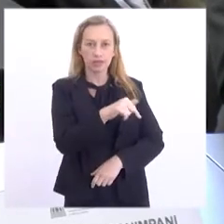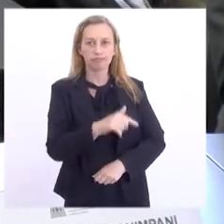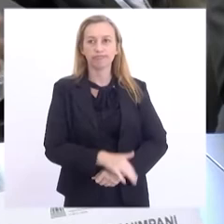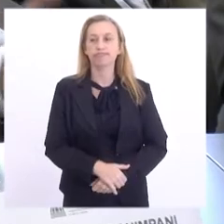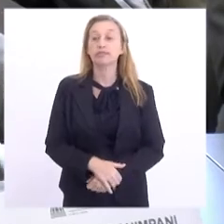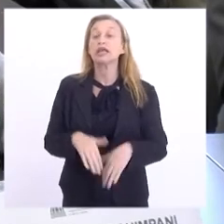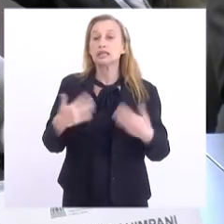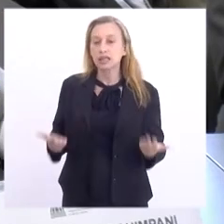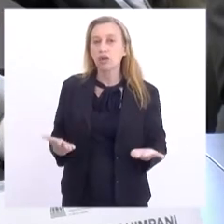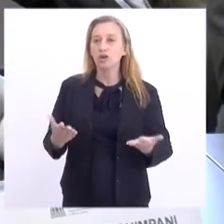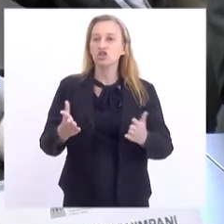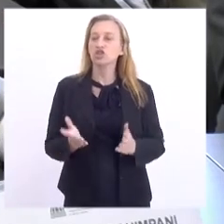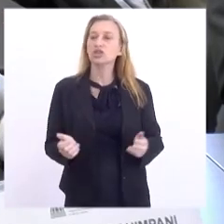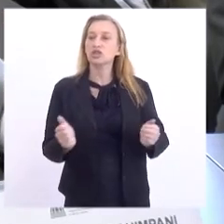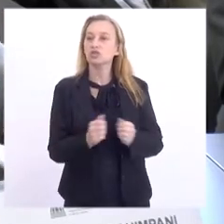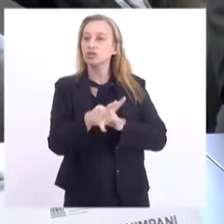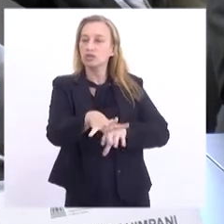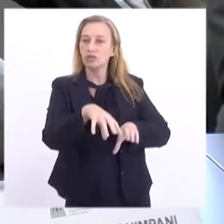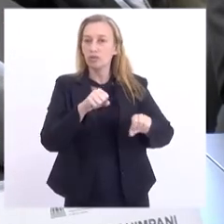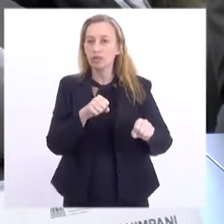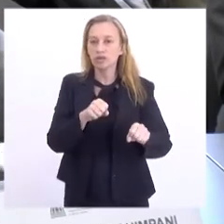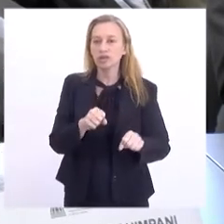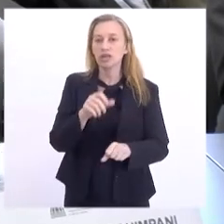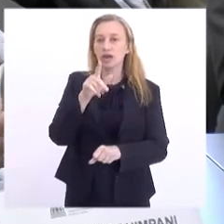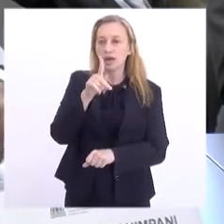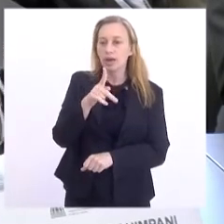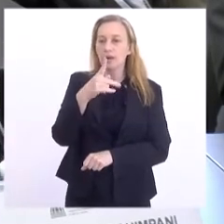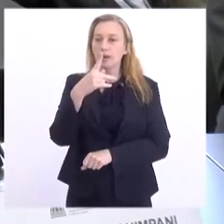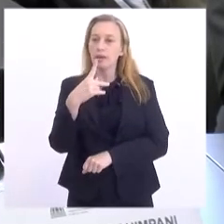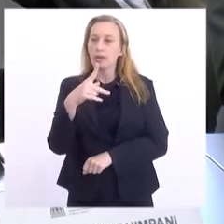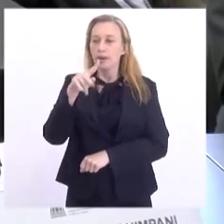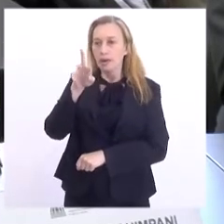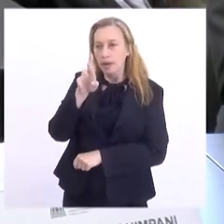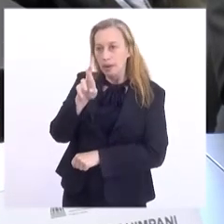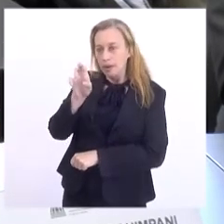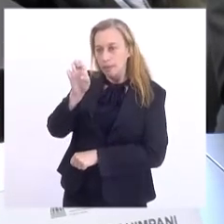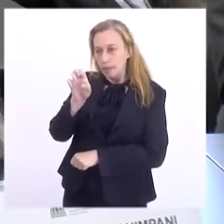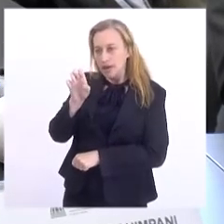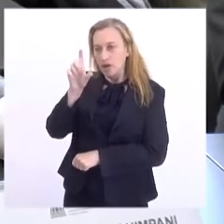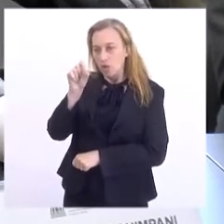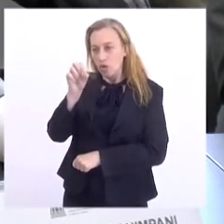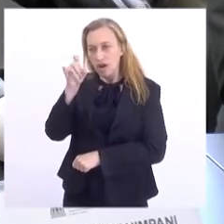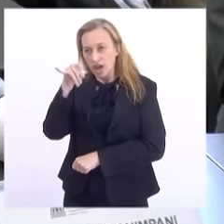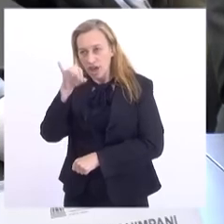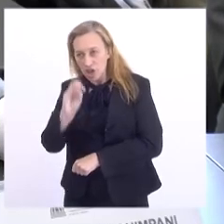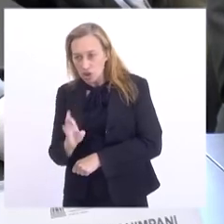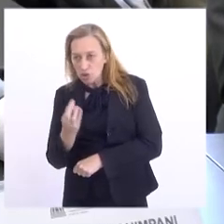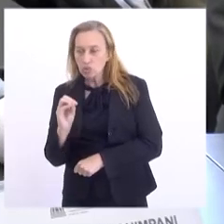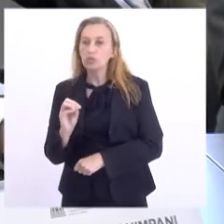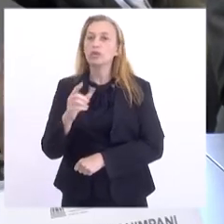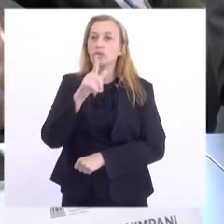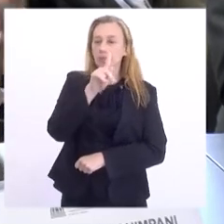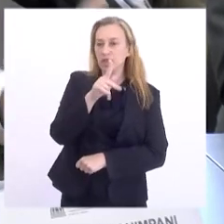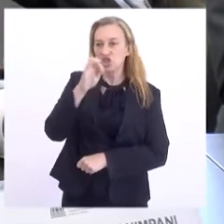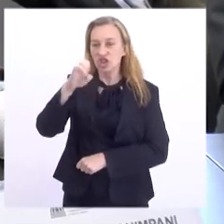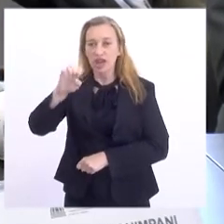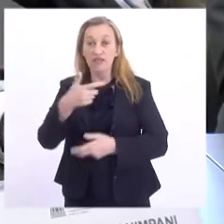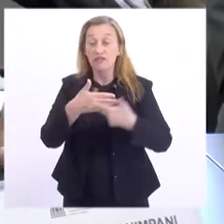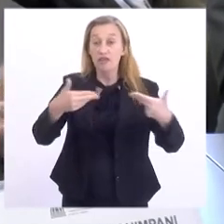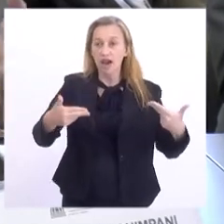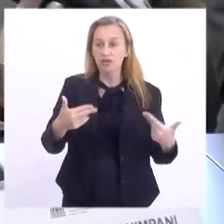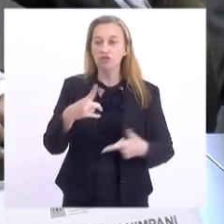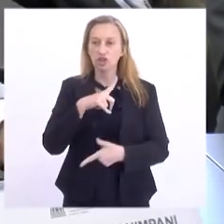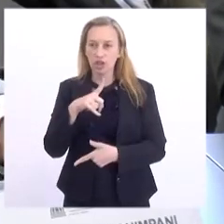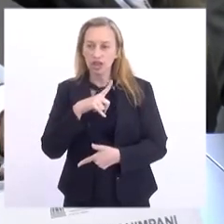então a gente participa da formação desses pregoeiros a pgr já formou centenas de pregoeiros no estado da vida dele infelizmente